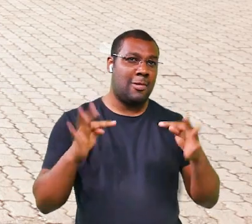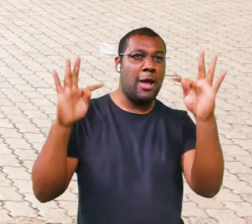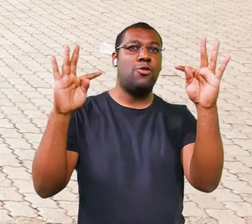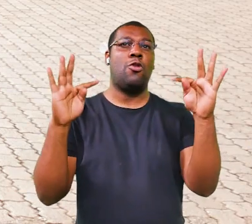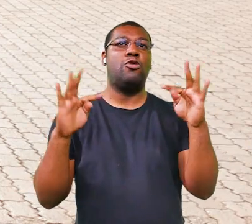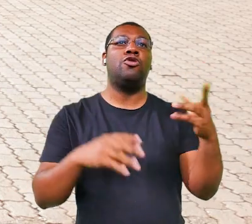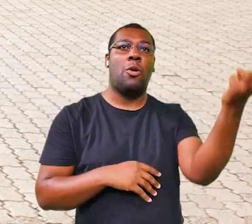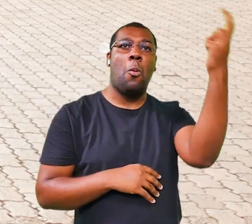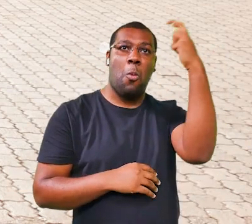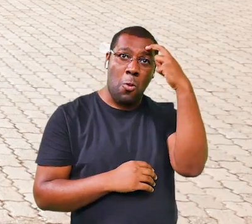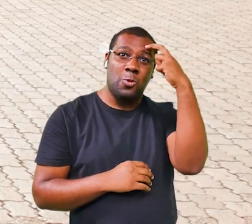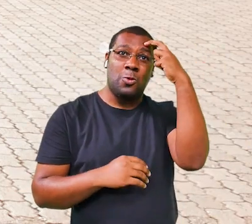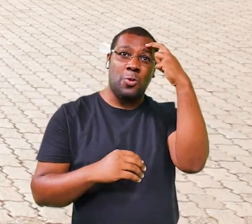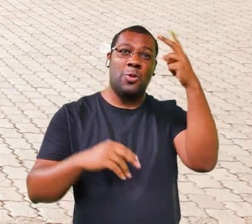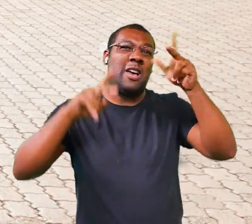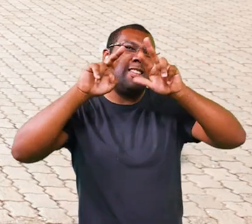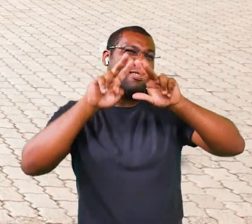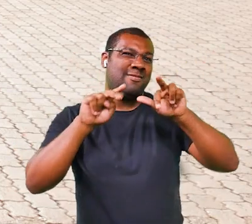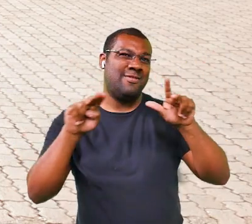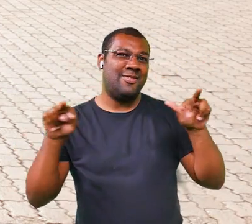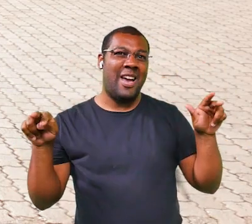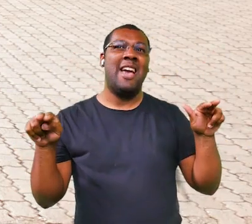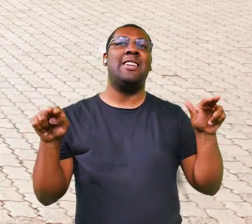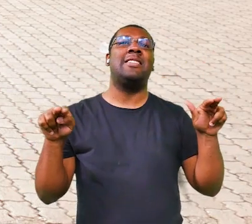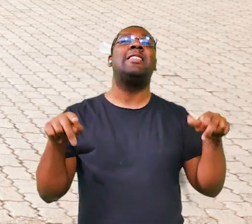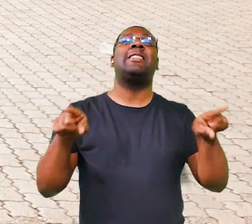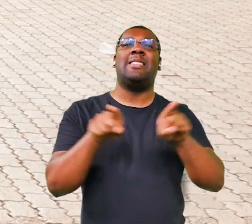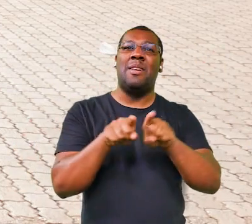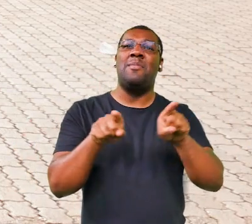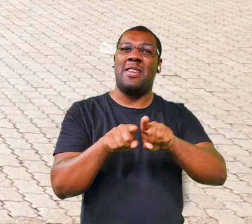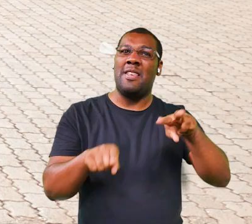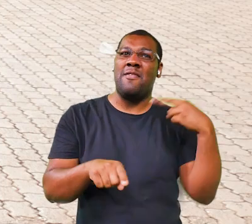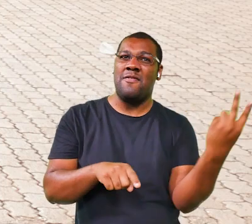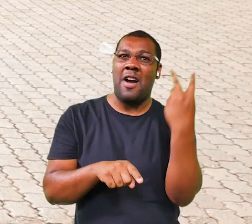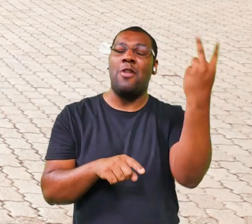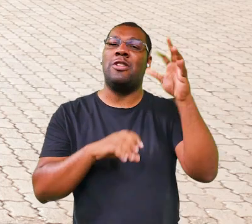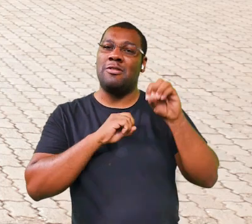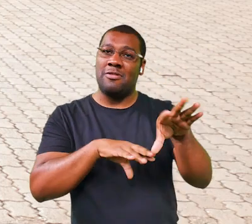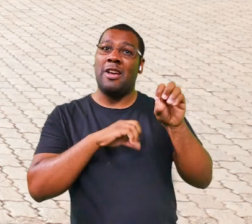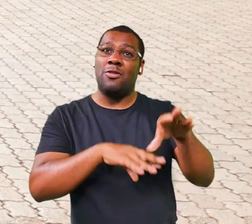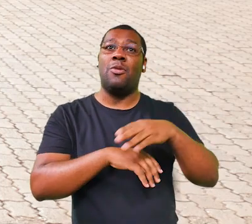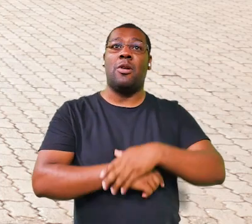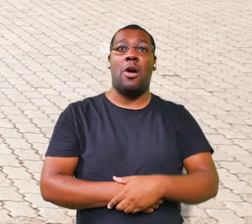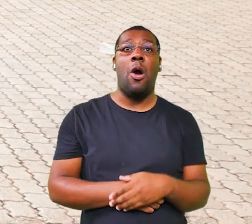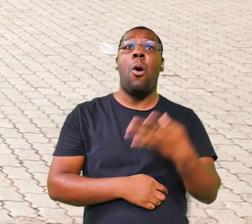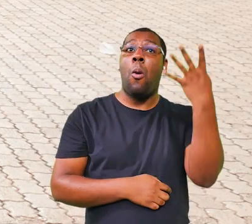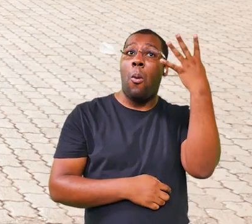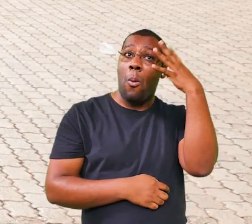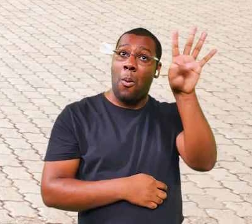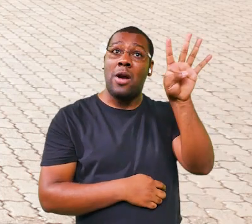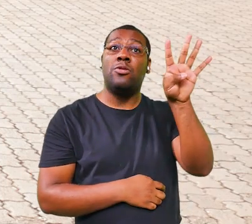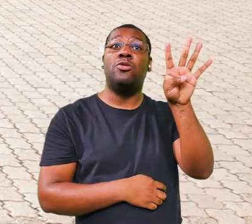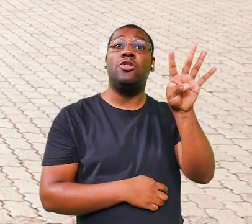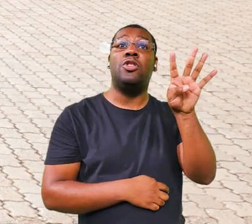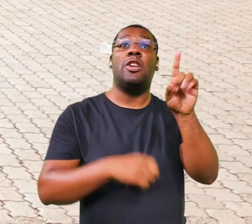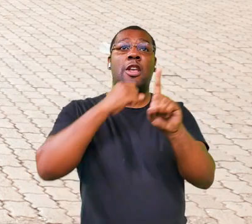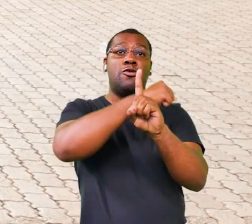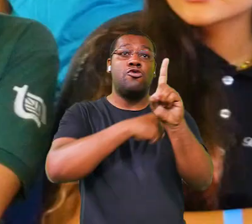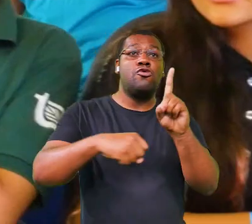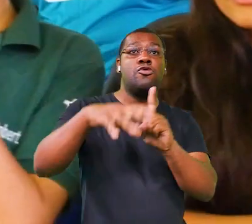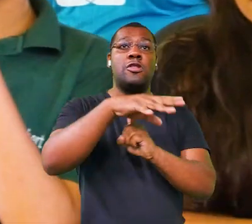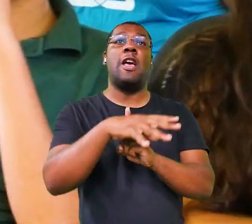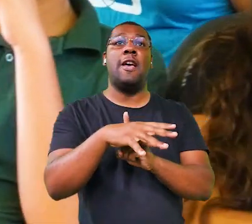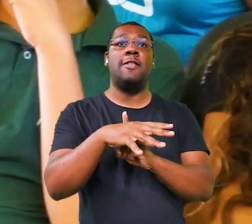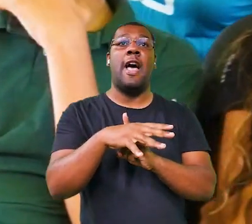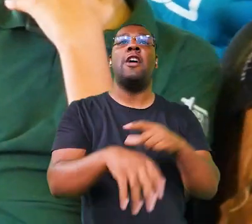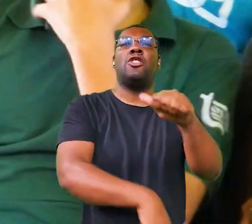qualificação profissional, tecnologia, cultura, diversidade e valorização. Ao longo de 4 dias,